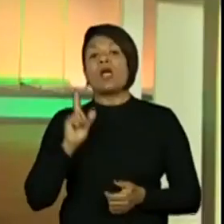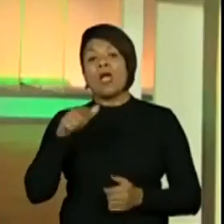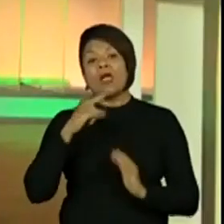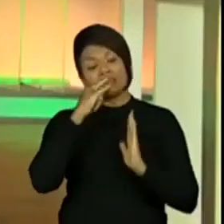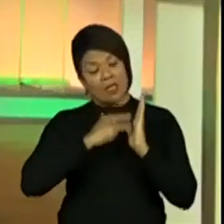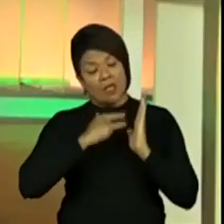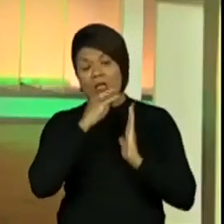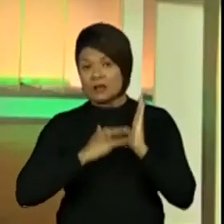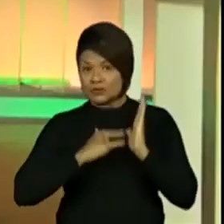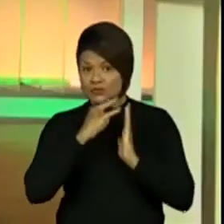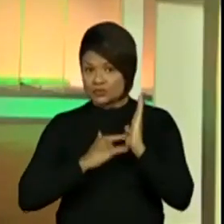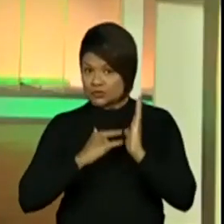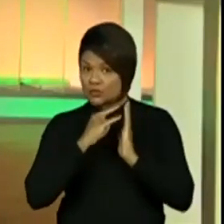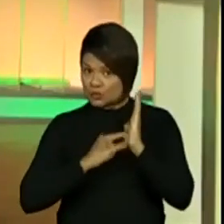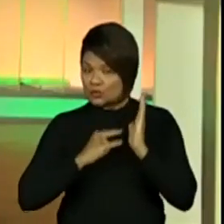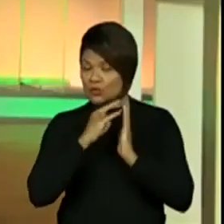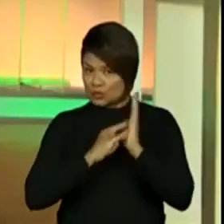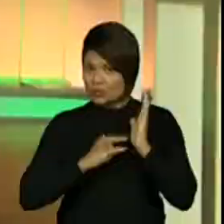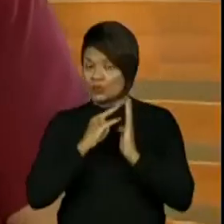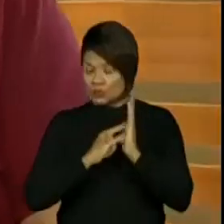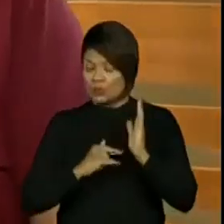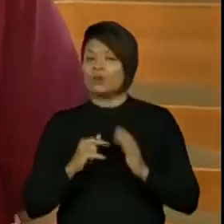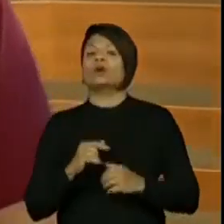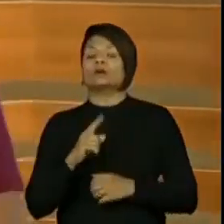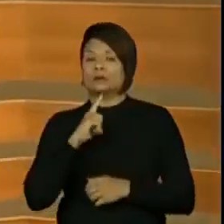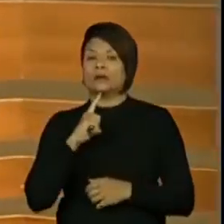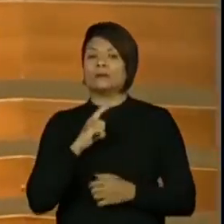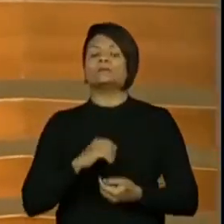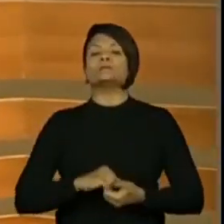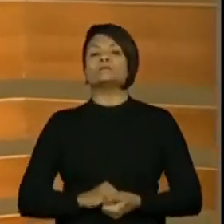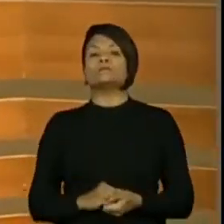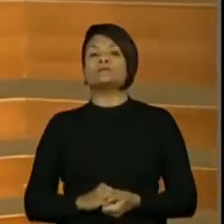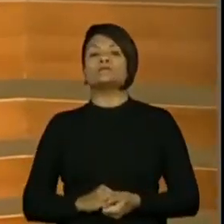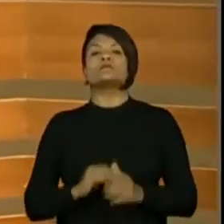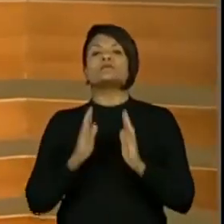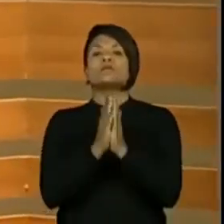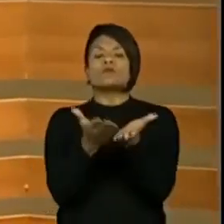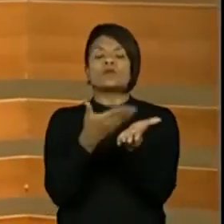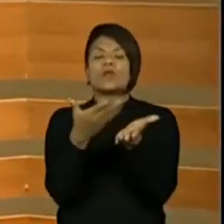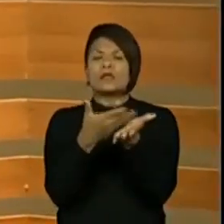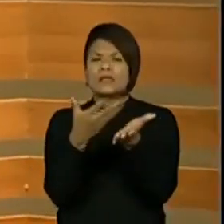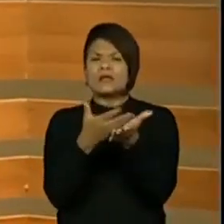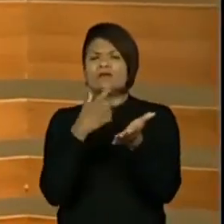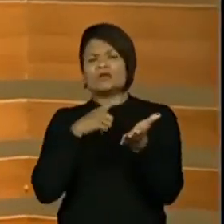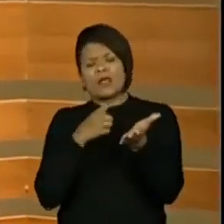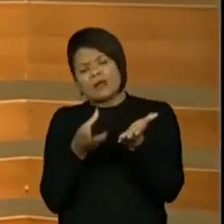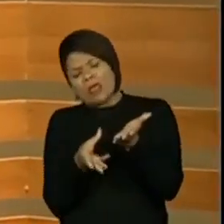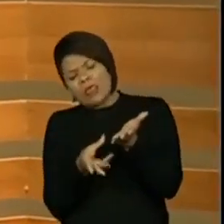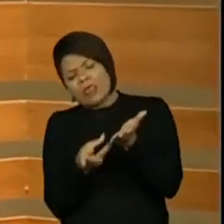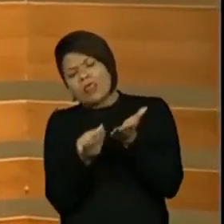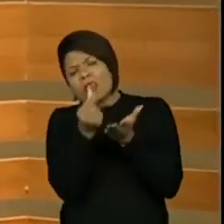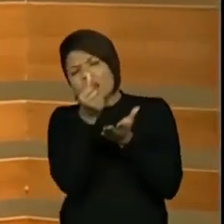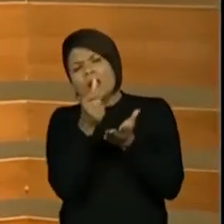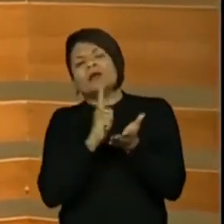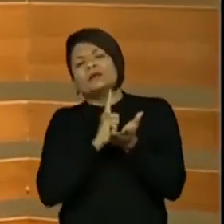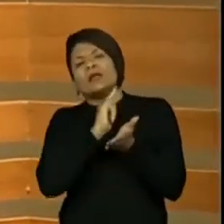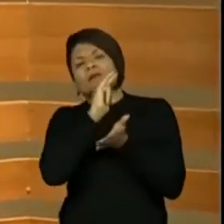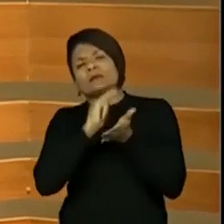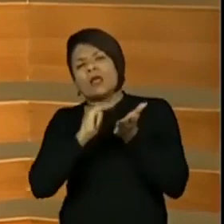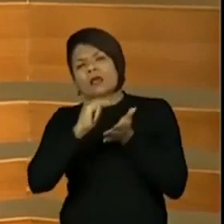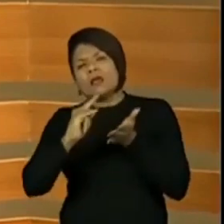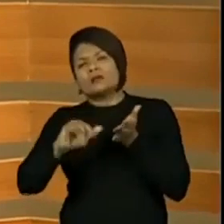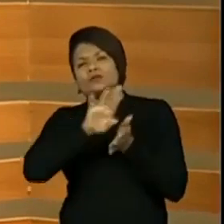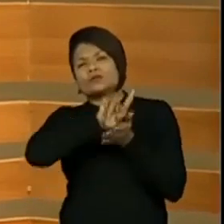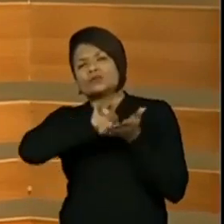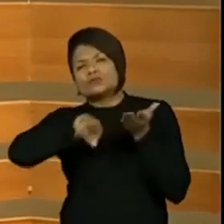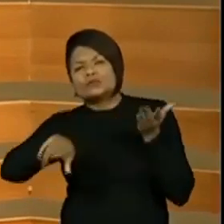do aluno do programa Ler e Escrever, tá? É um livro que é uma coletânea, digamos assim, de textos muito interessante para a